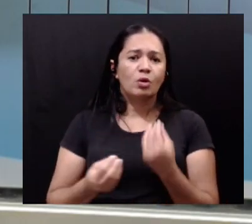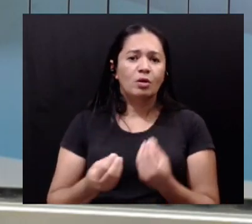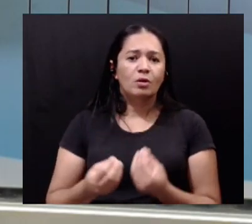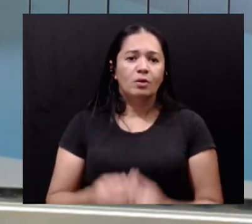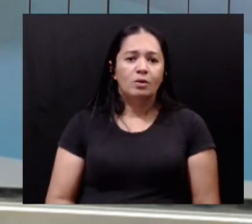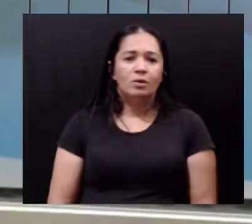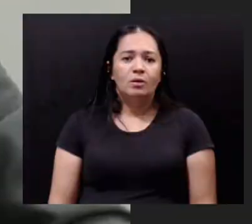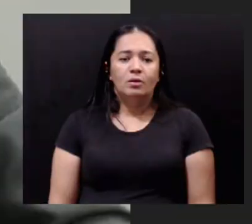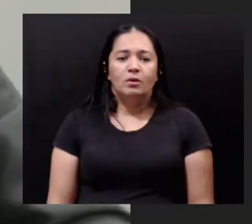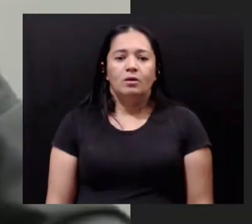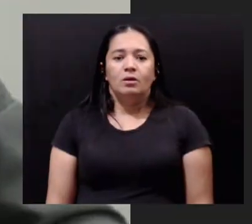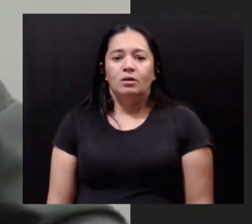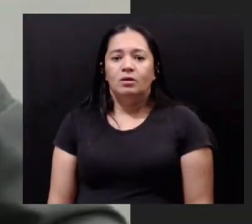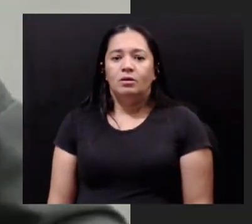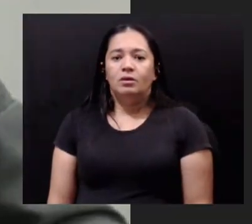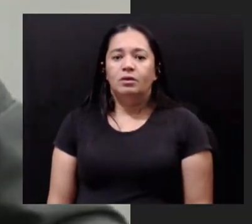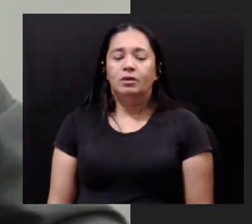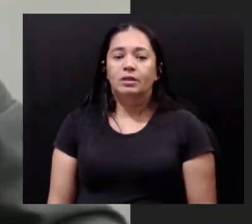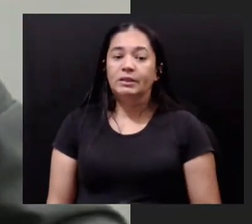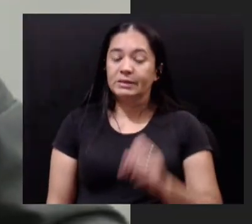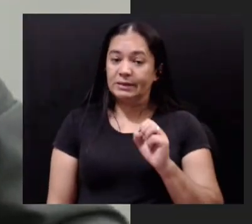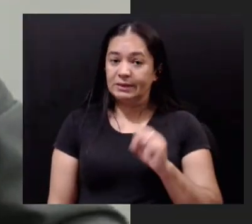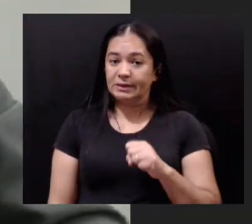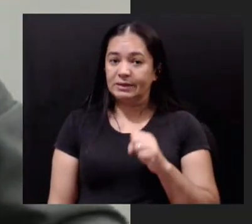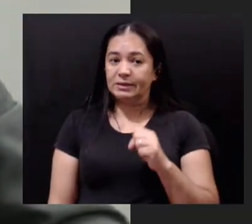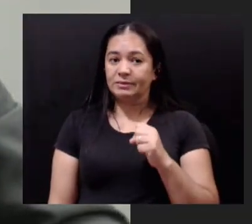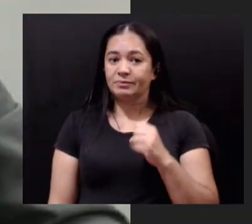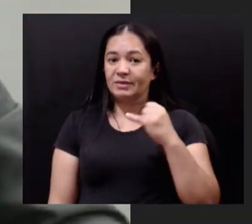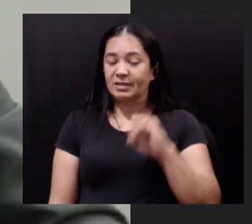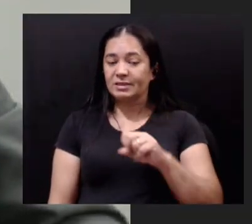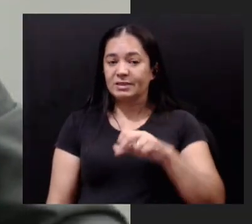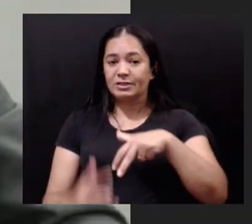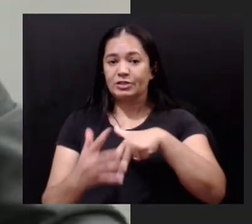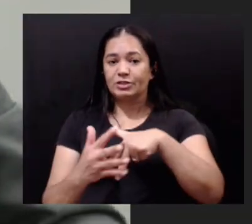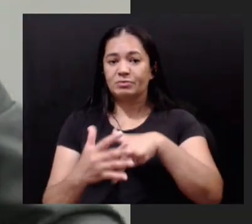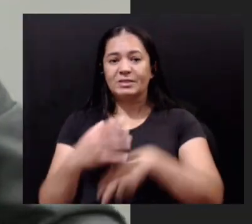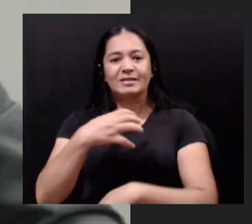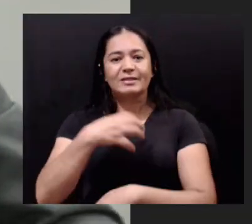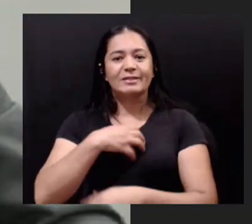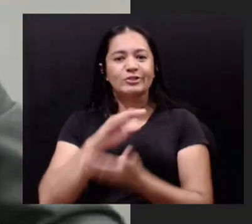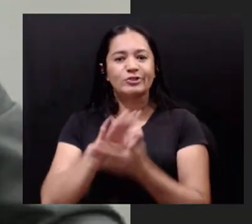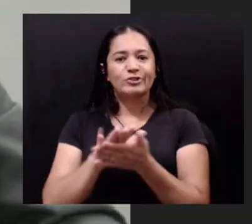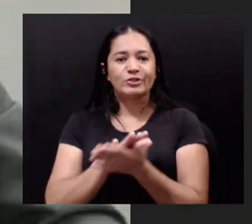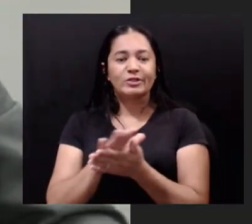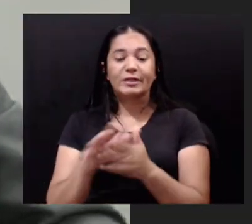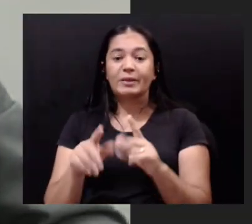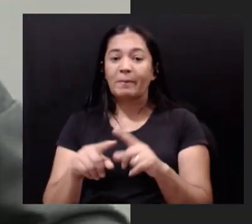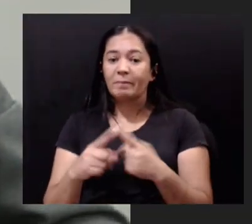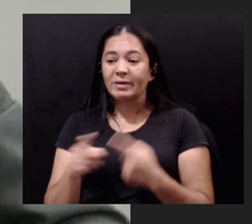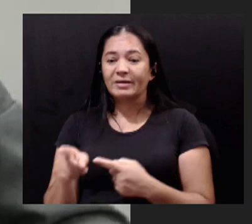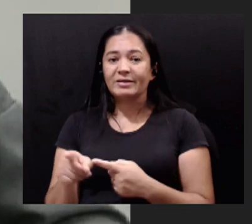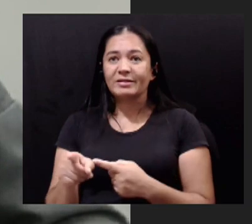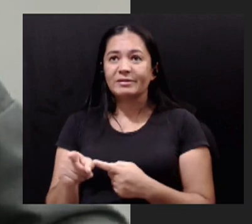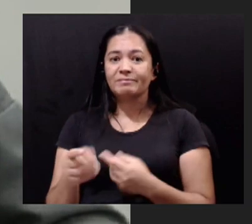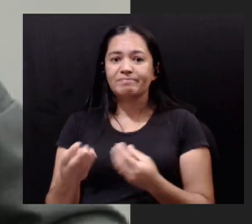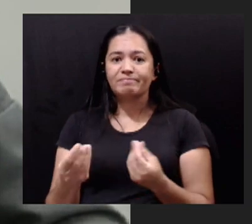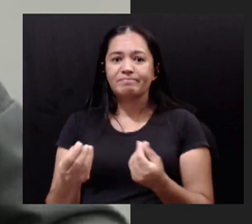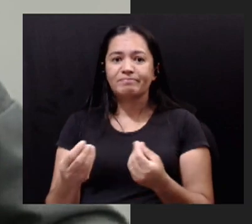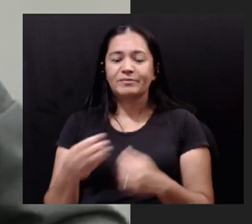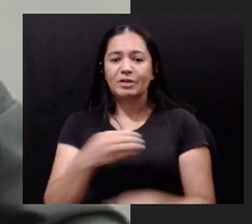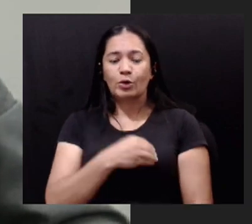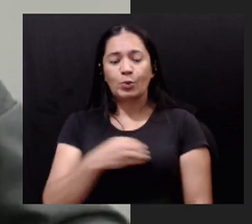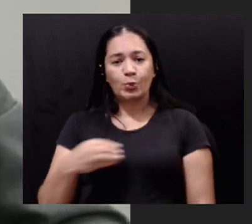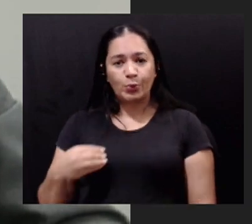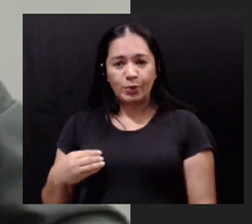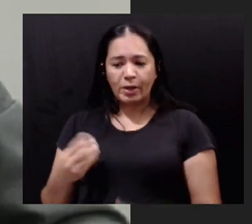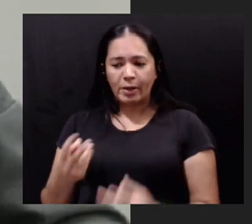Sim, se o paciente não apresenta sintoma nenhum e por algum motivo ele faz, né, o exame e identifica a